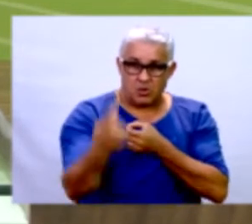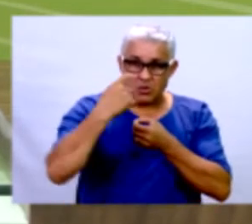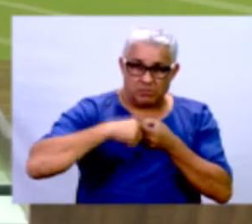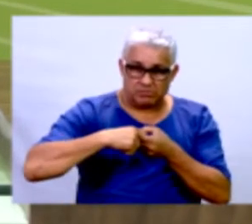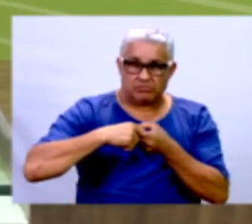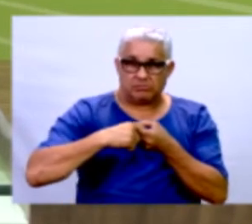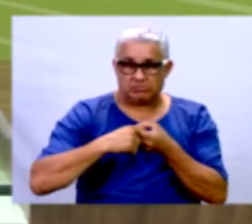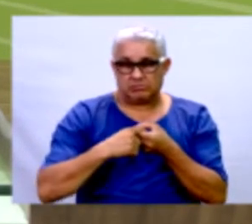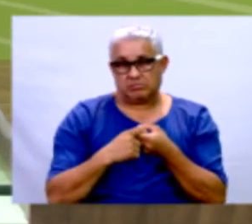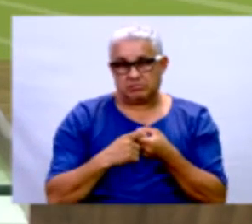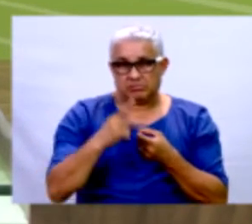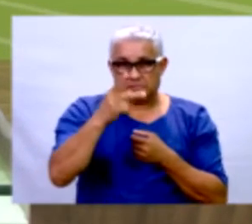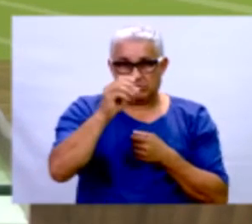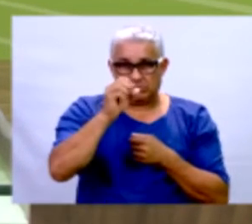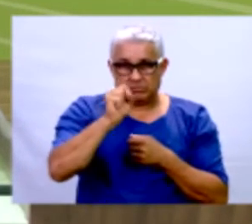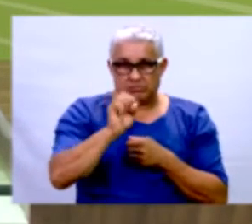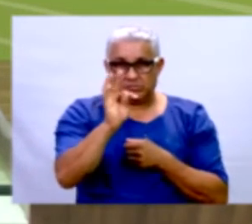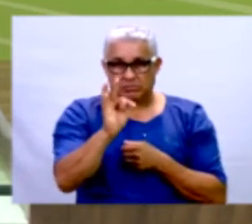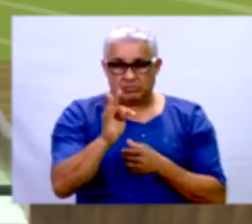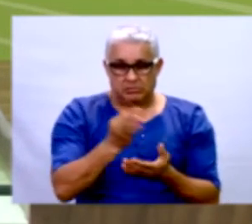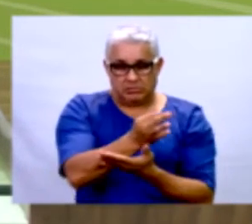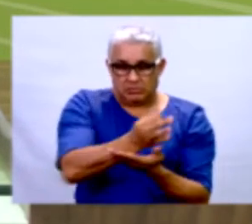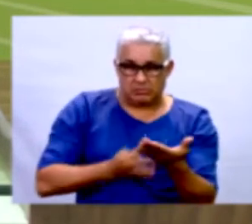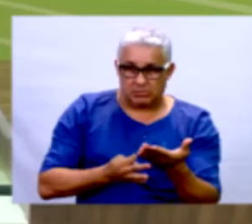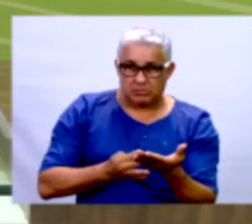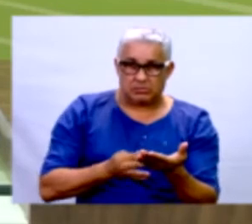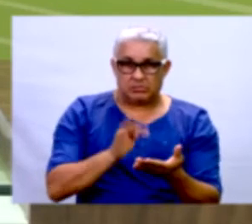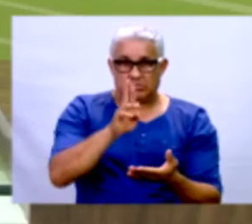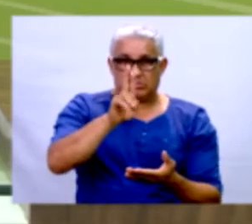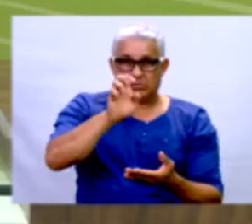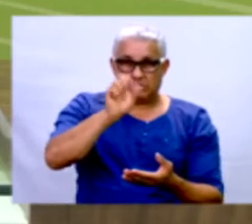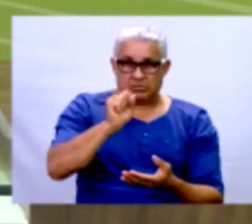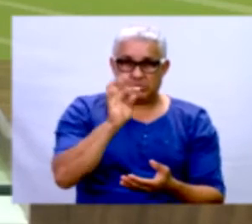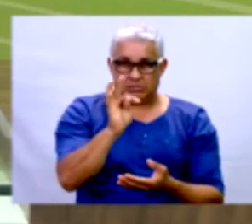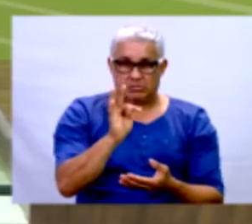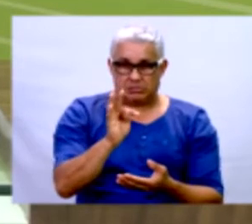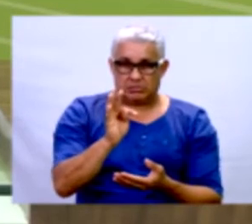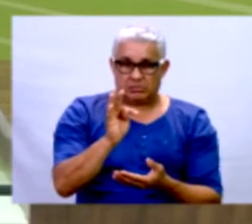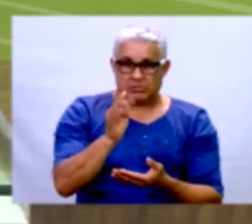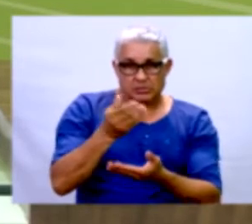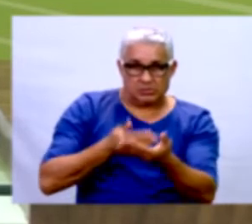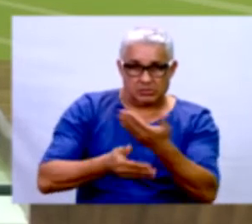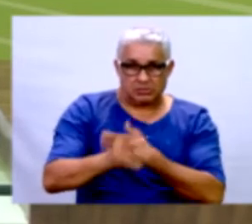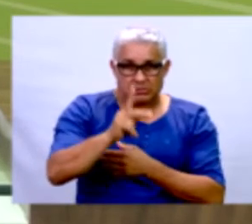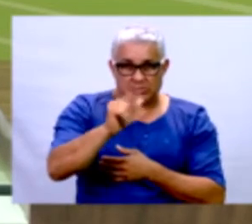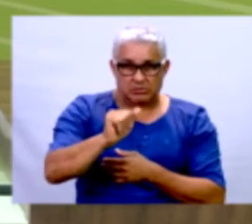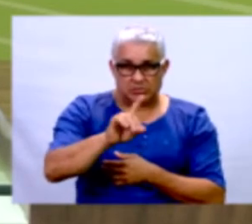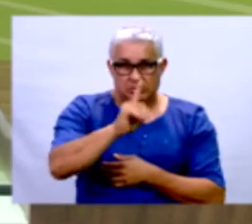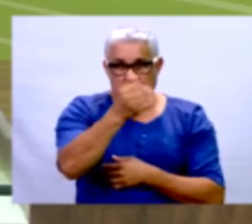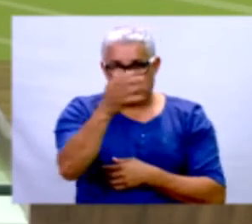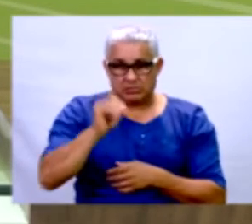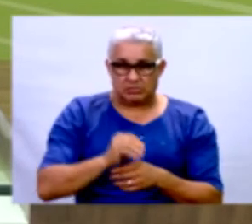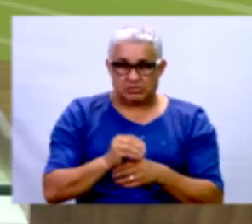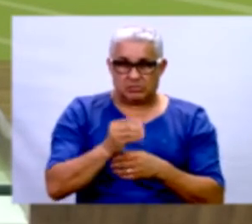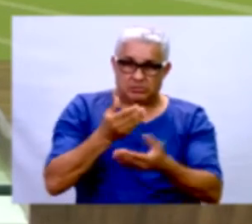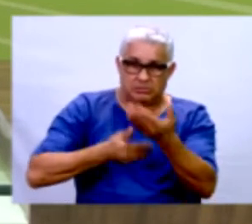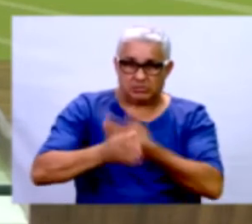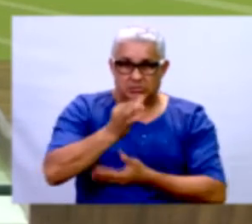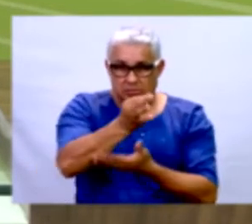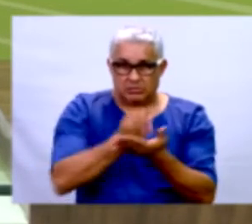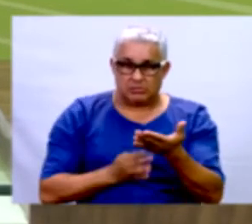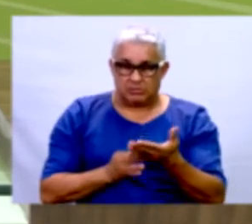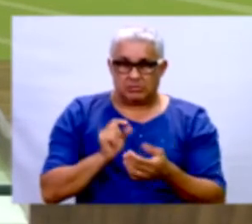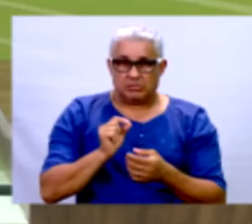dessa informação através de texto. O RESTful, normalmente ele é associado a padrões de transferência dos textos, que